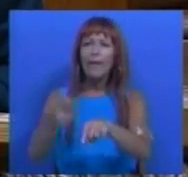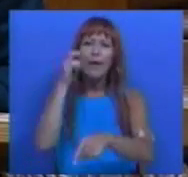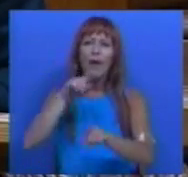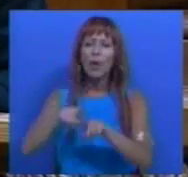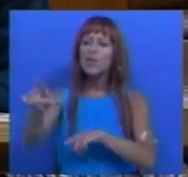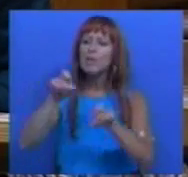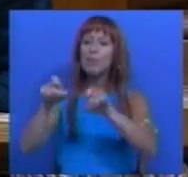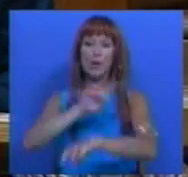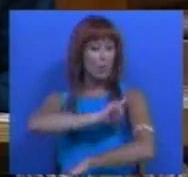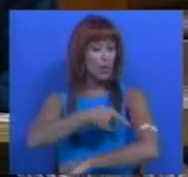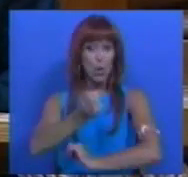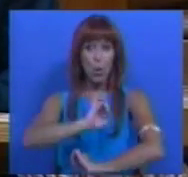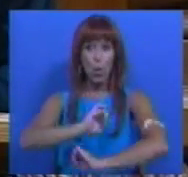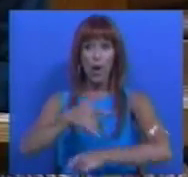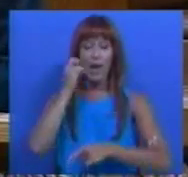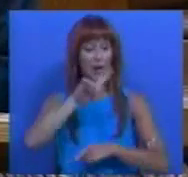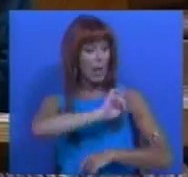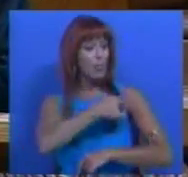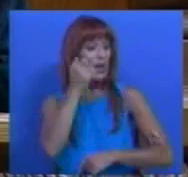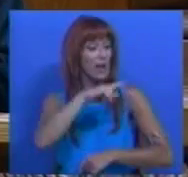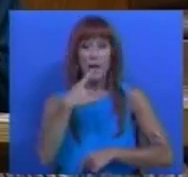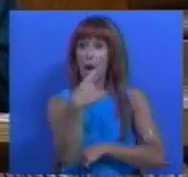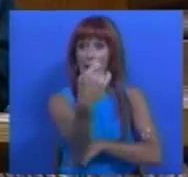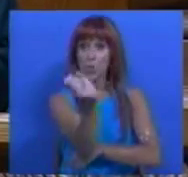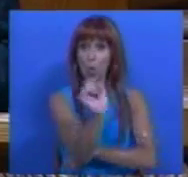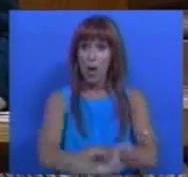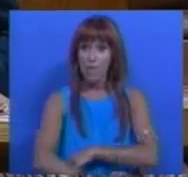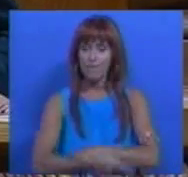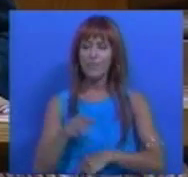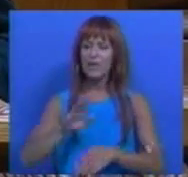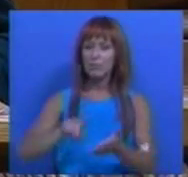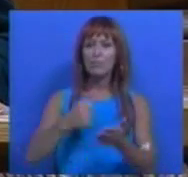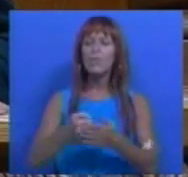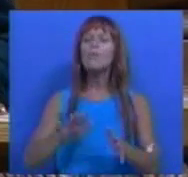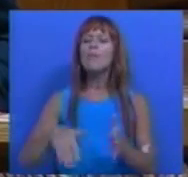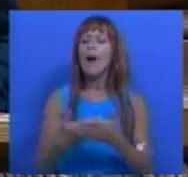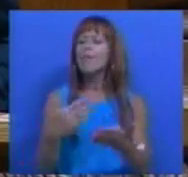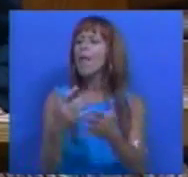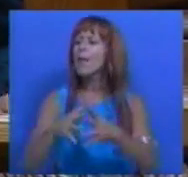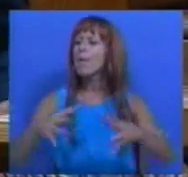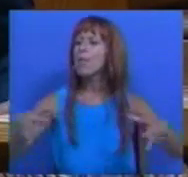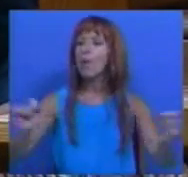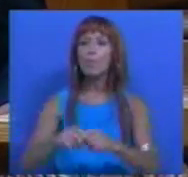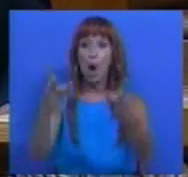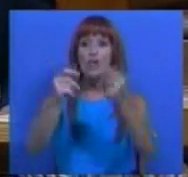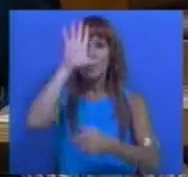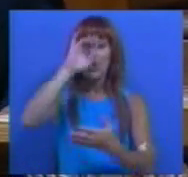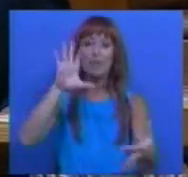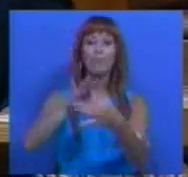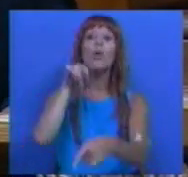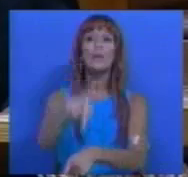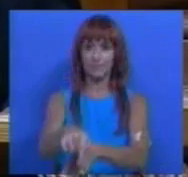quem é eleito não tem poderes e que quem tem poderes não é eleito, se acabará por estender ao nosso orçamento de